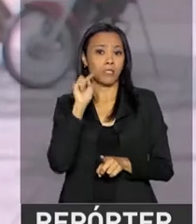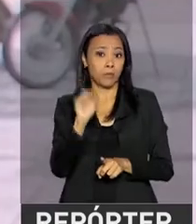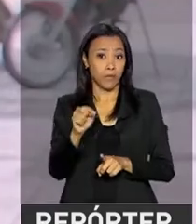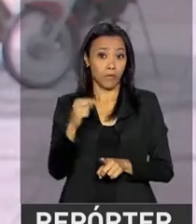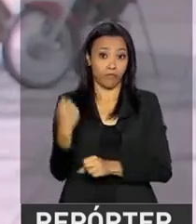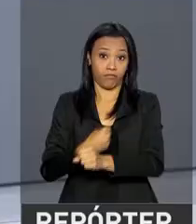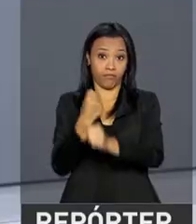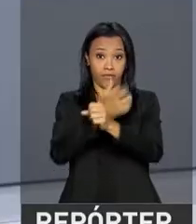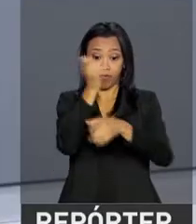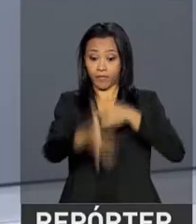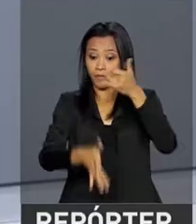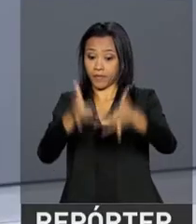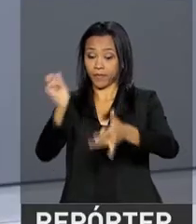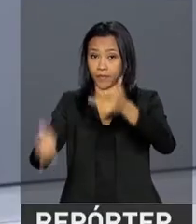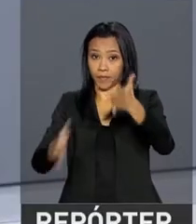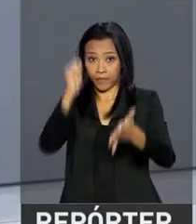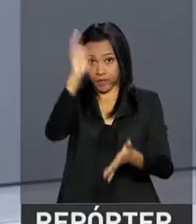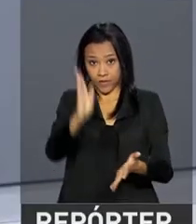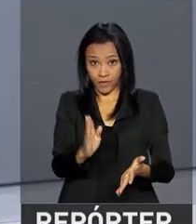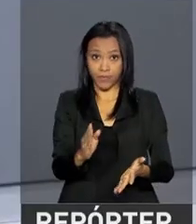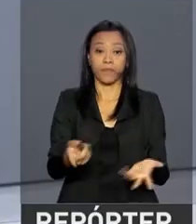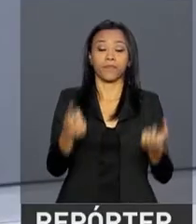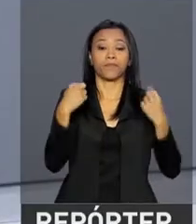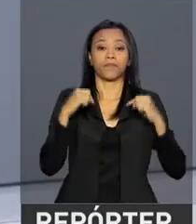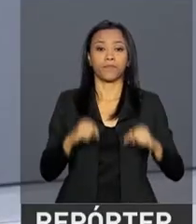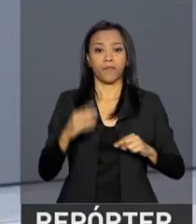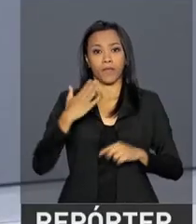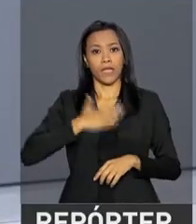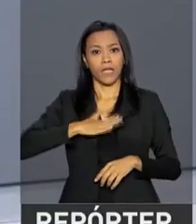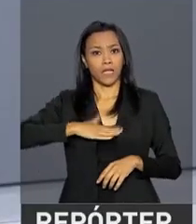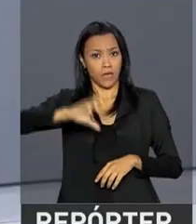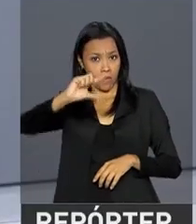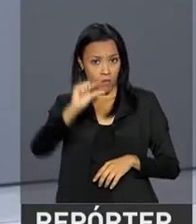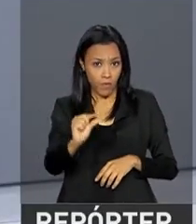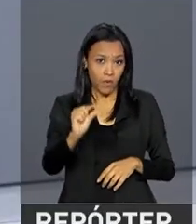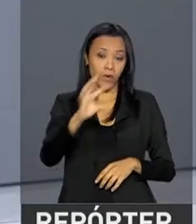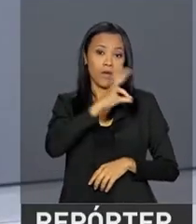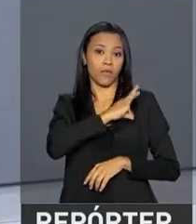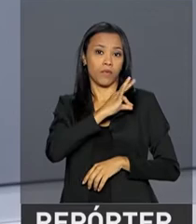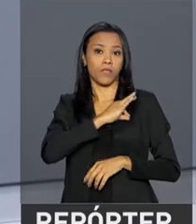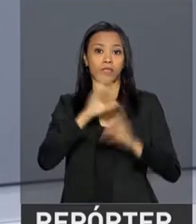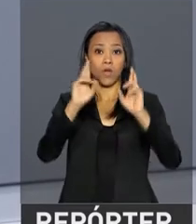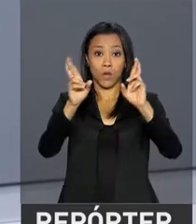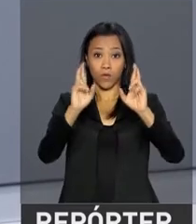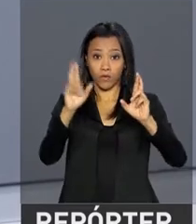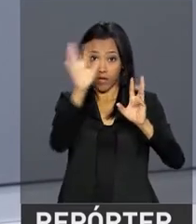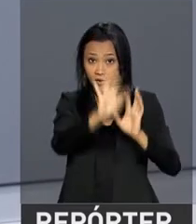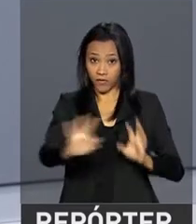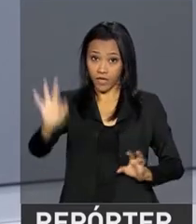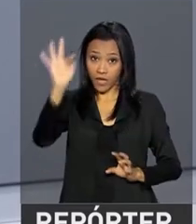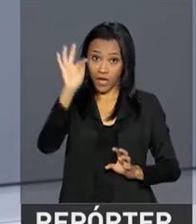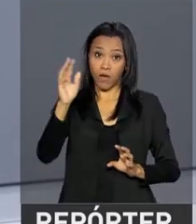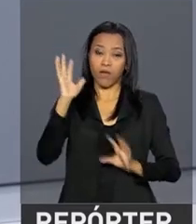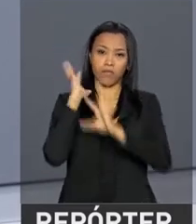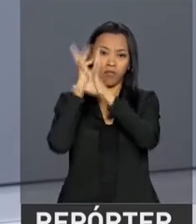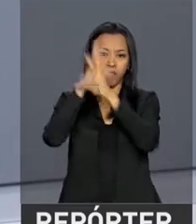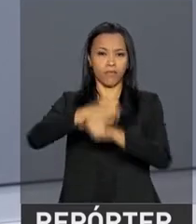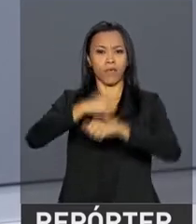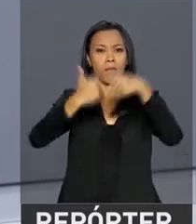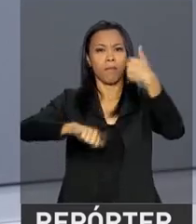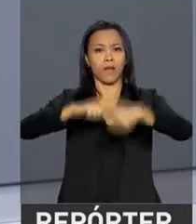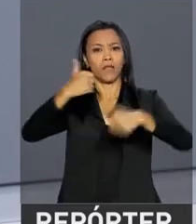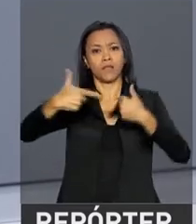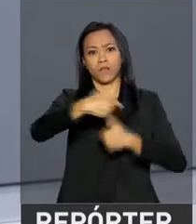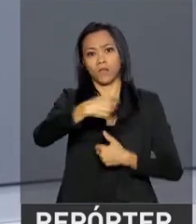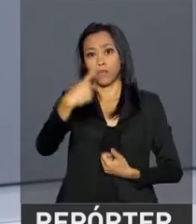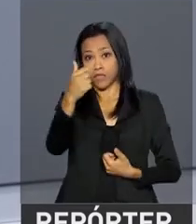todo o país e daqui a pouco a polícia rodoviária federal apresenta um balanço das ações em 2017 vamos saber